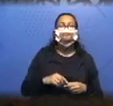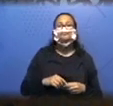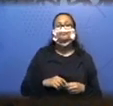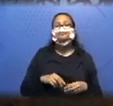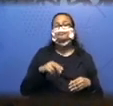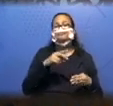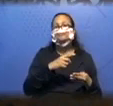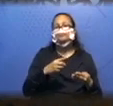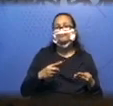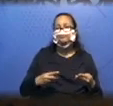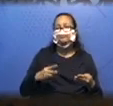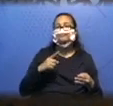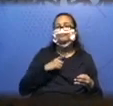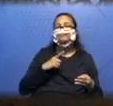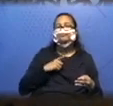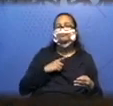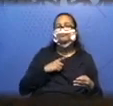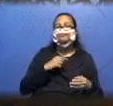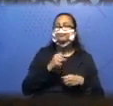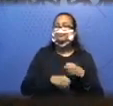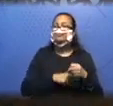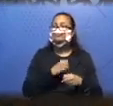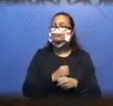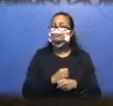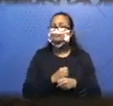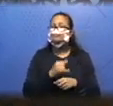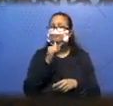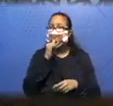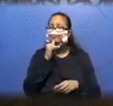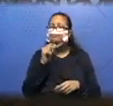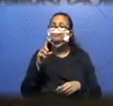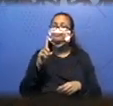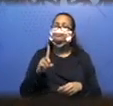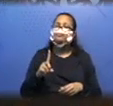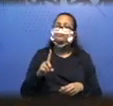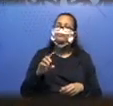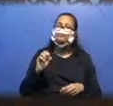Na apostila, marca o ano, ó,